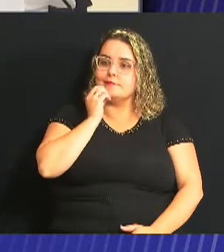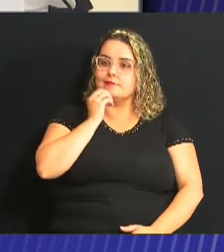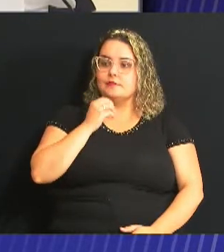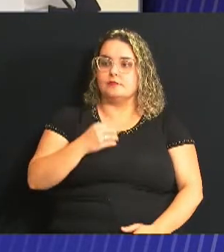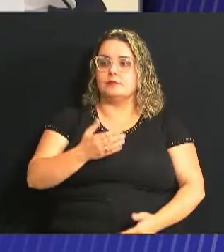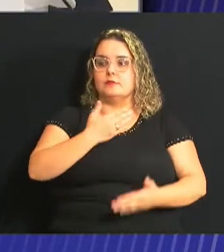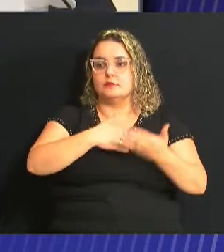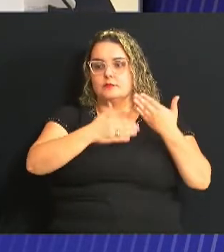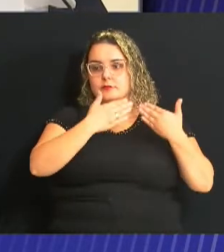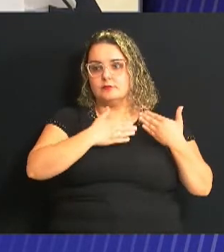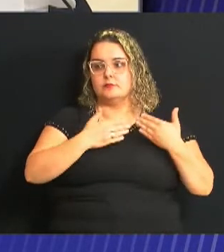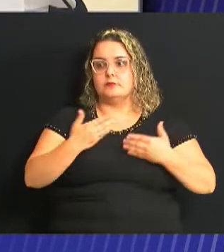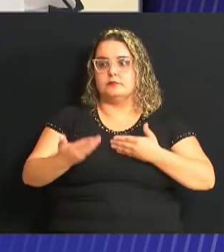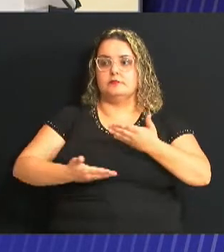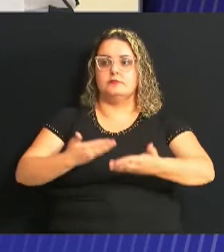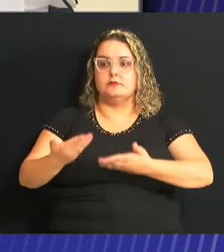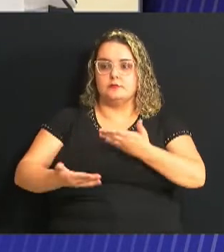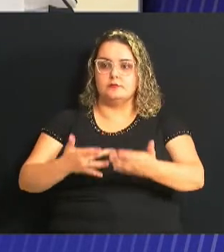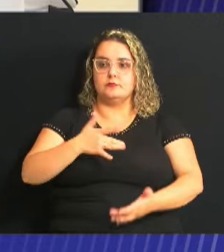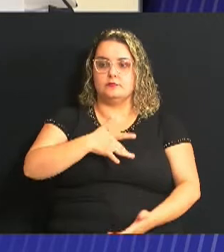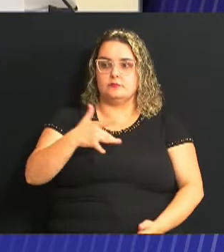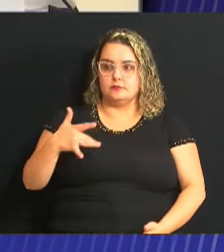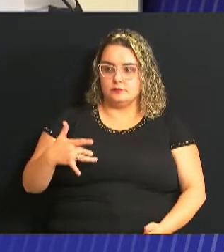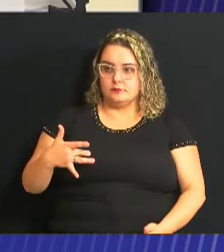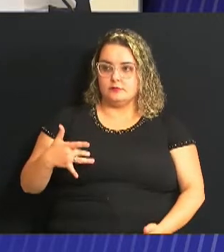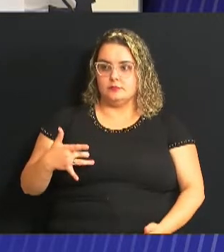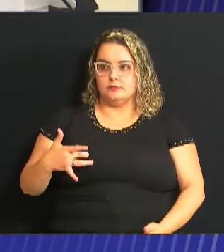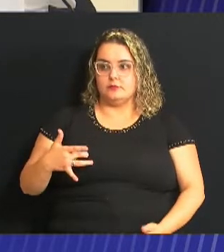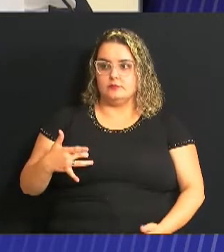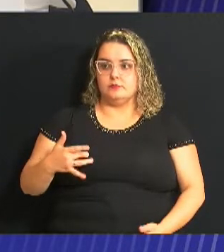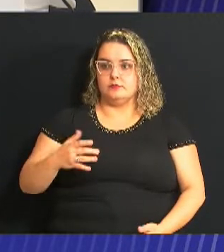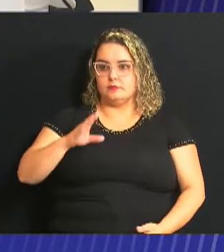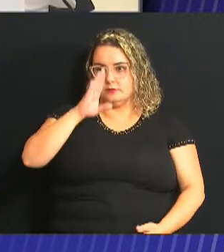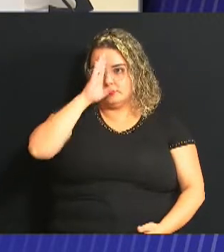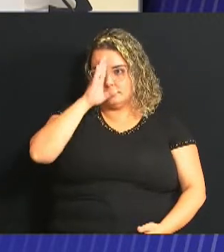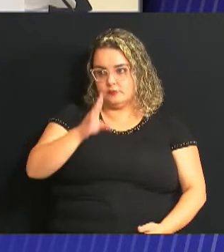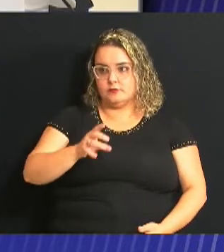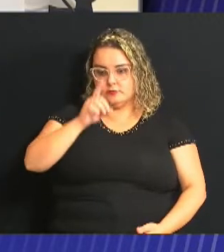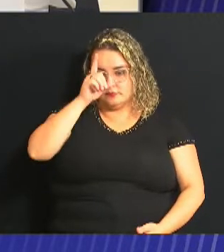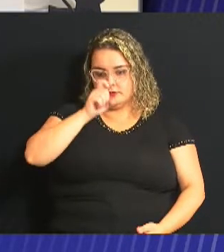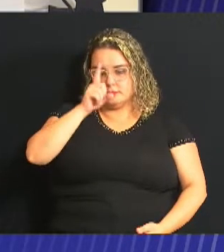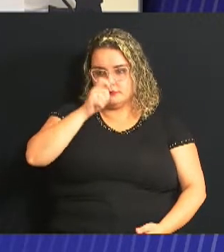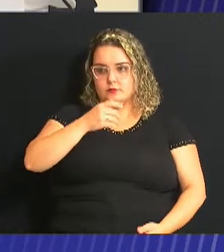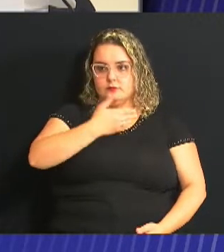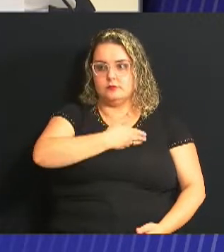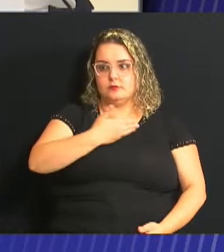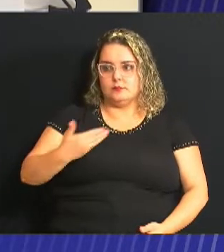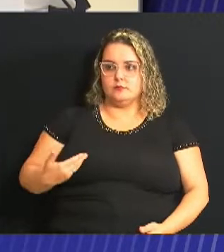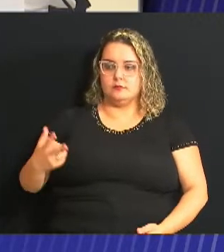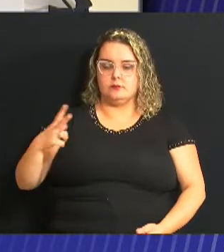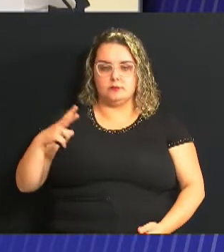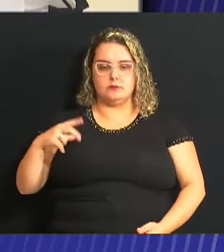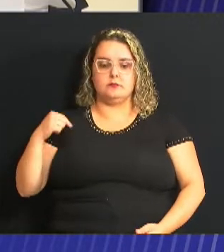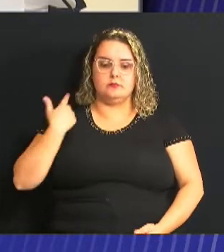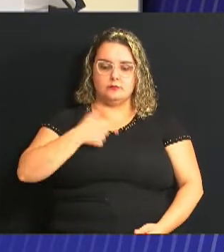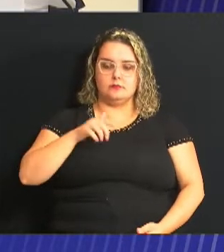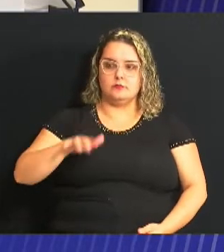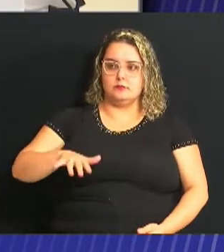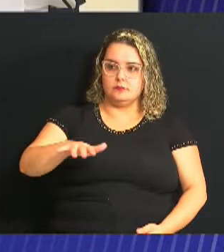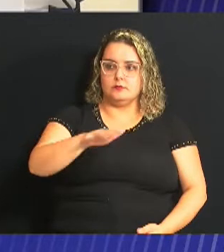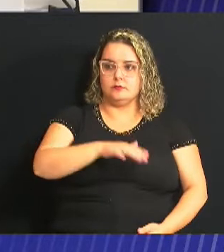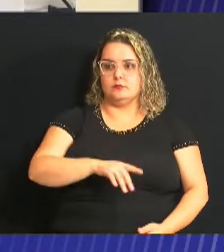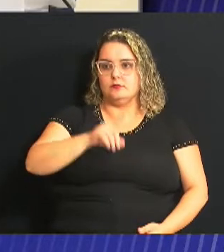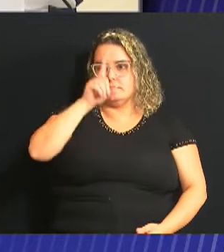ele tem prestado serviços de saúde nos principais hospitais públicos e privados da nossa região, como o